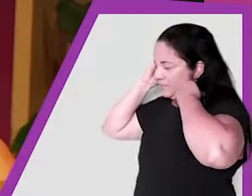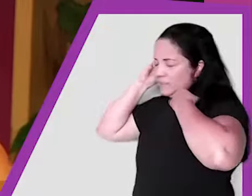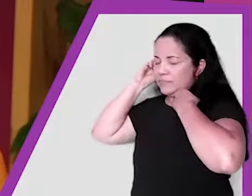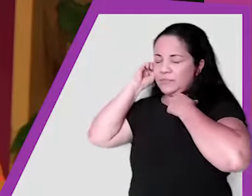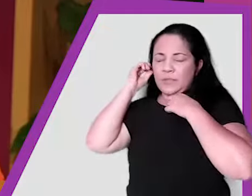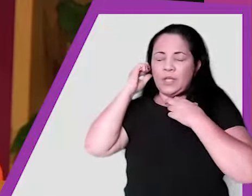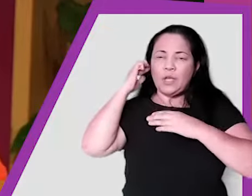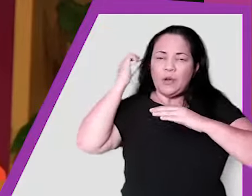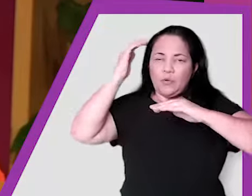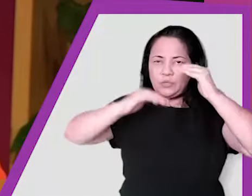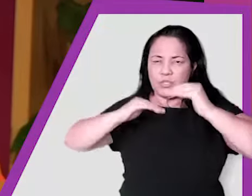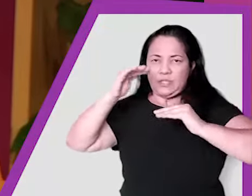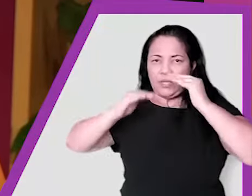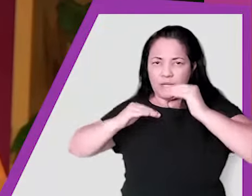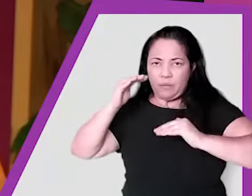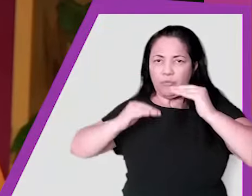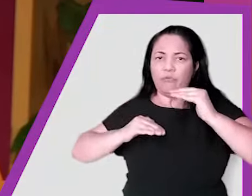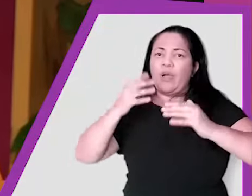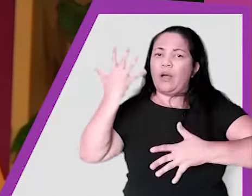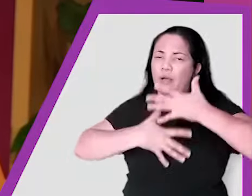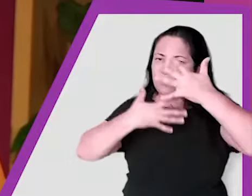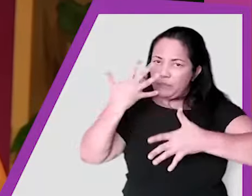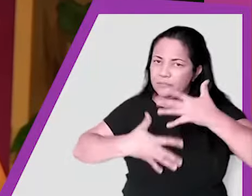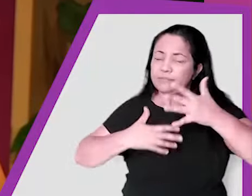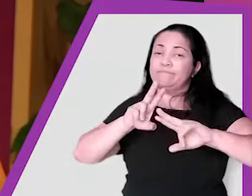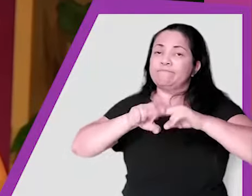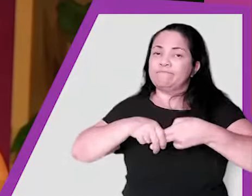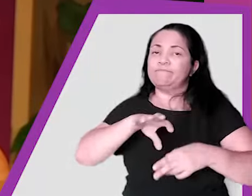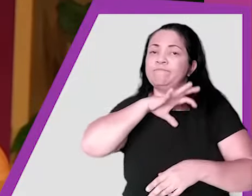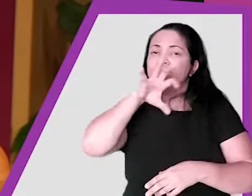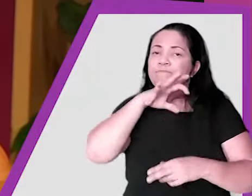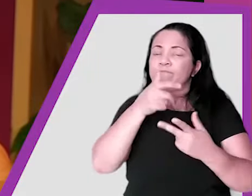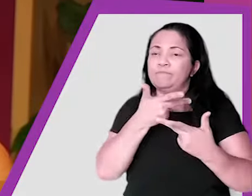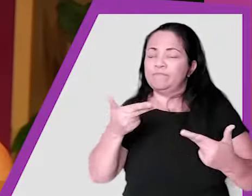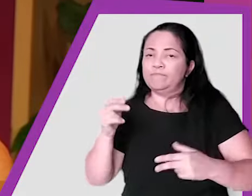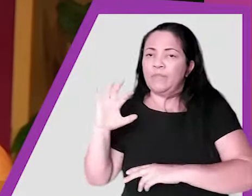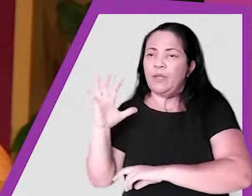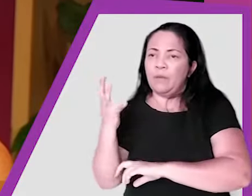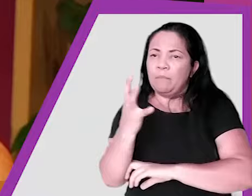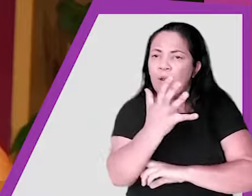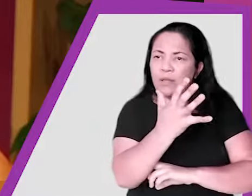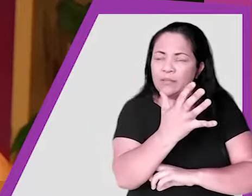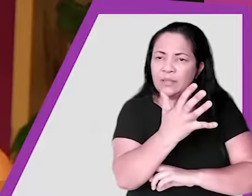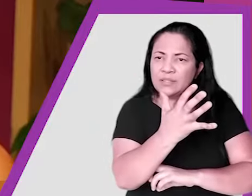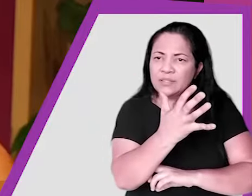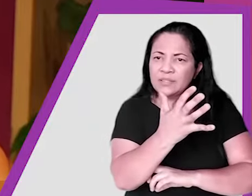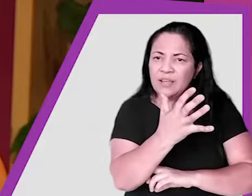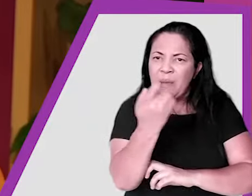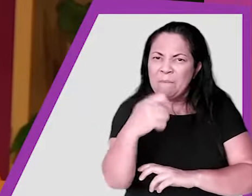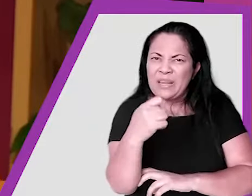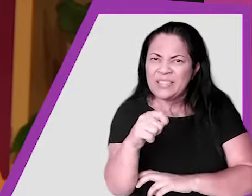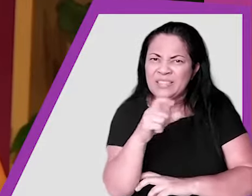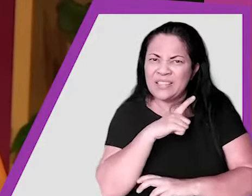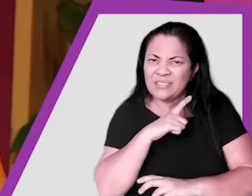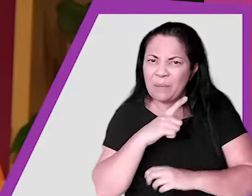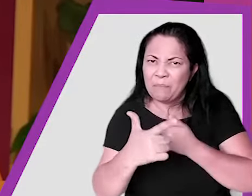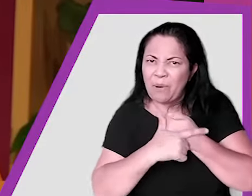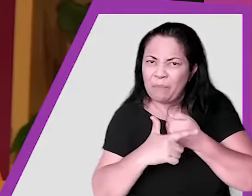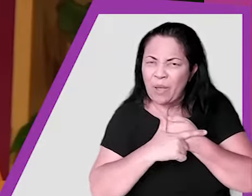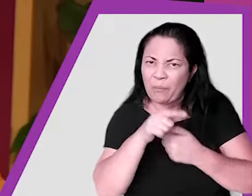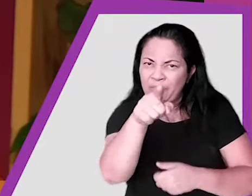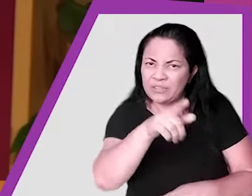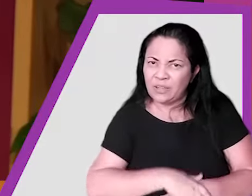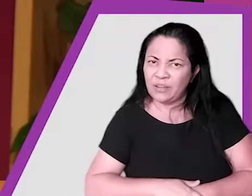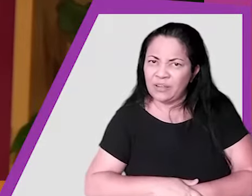um desequilíbrio que também vai atrapalhar a gente. Mas a gente achar que os animais ou as plantas só